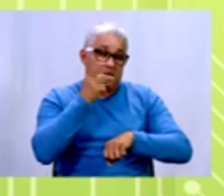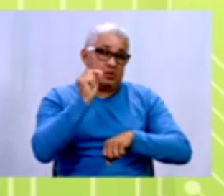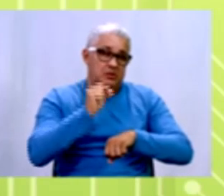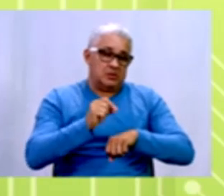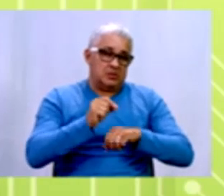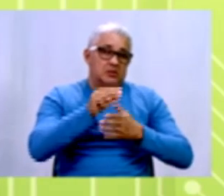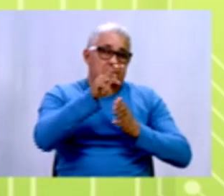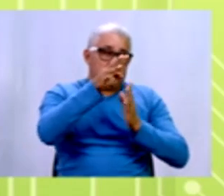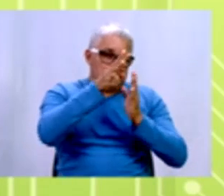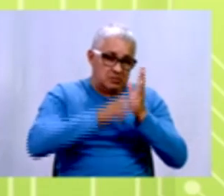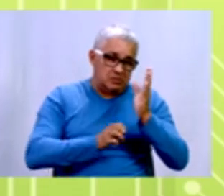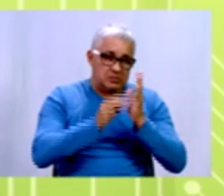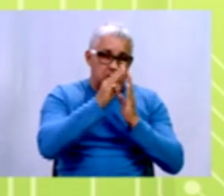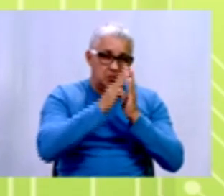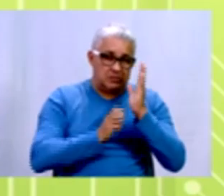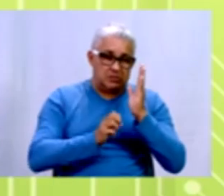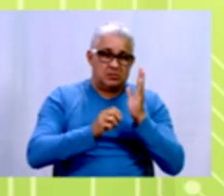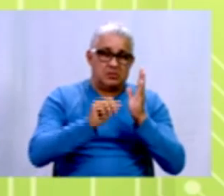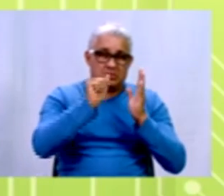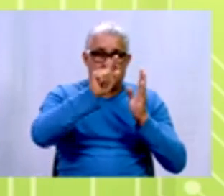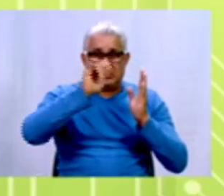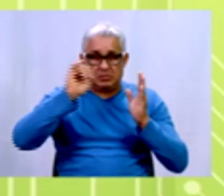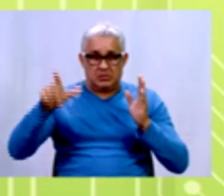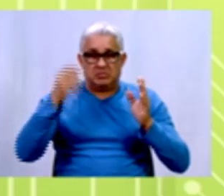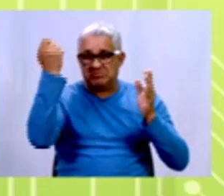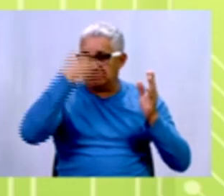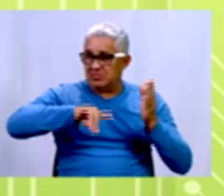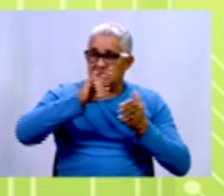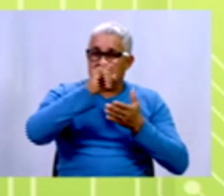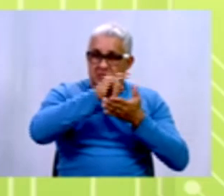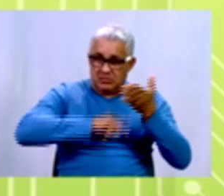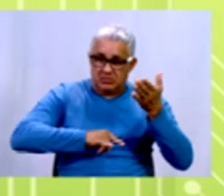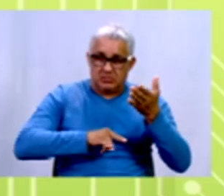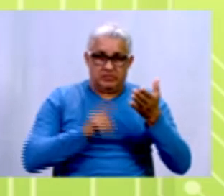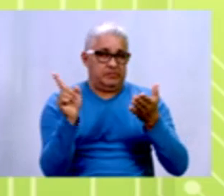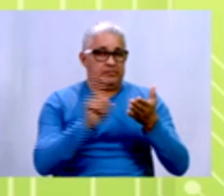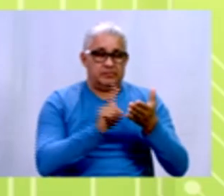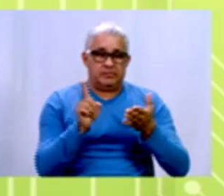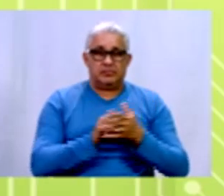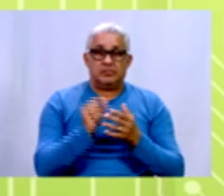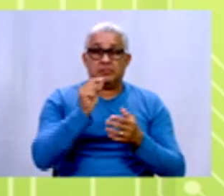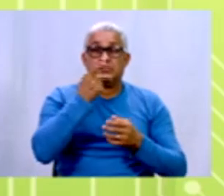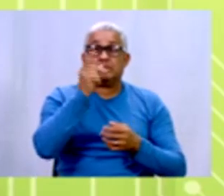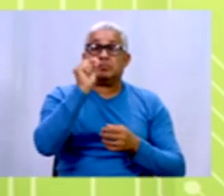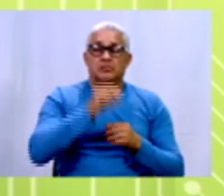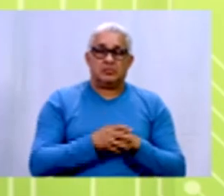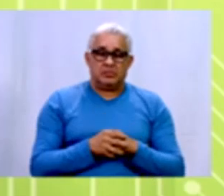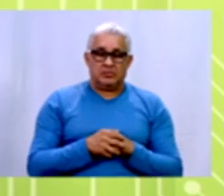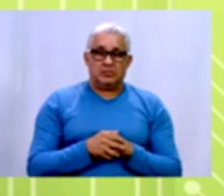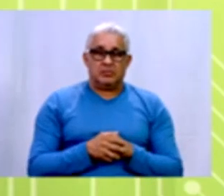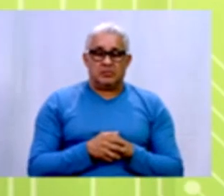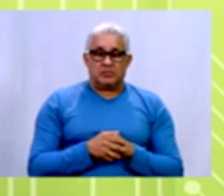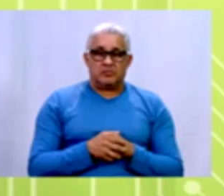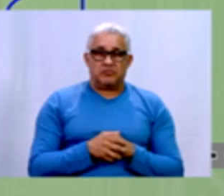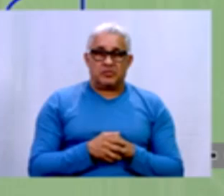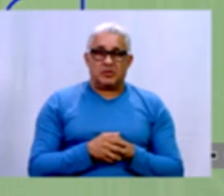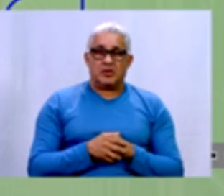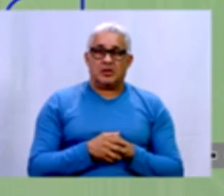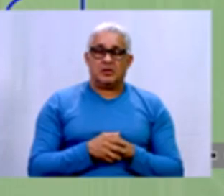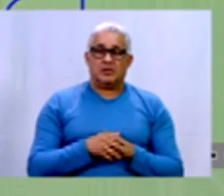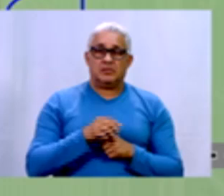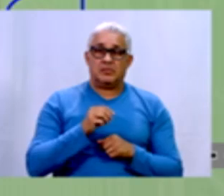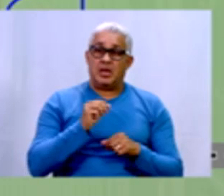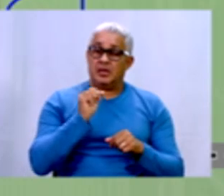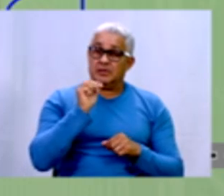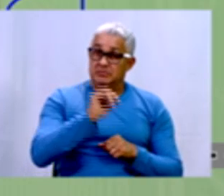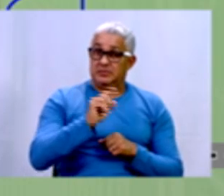metodologia ágil diz que não há necessidade de documentação. Não, não é isso que ela diz. O que ela fala aqui? Que ao invés